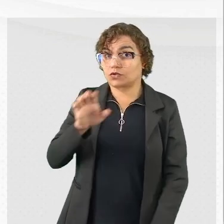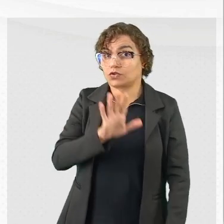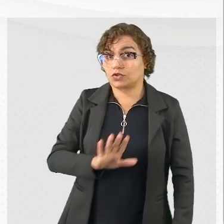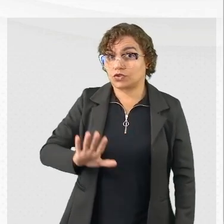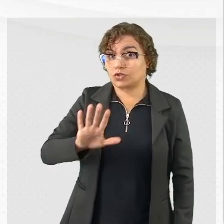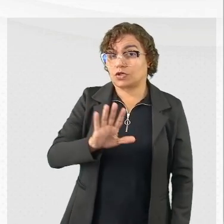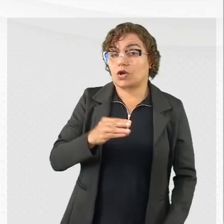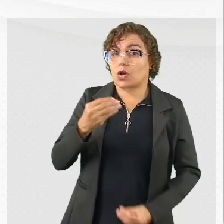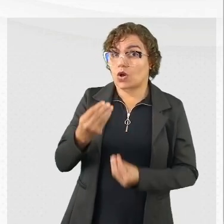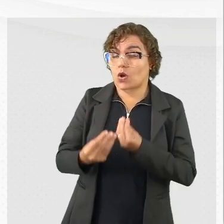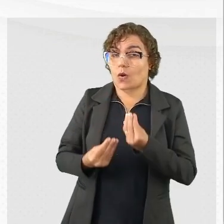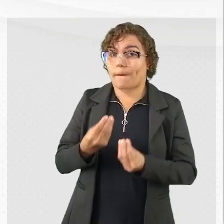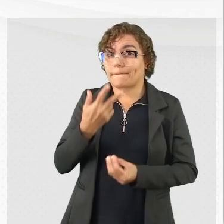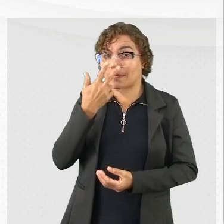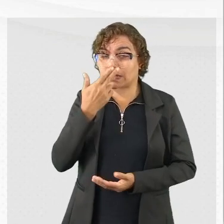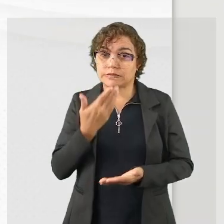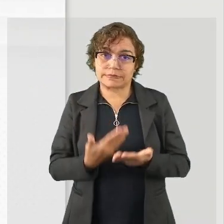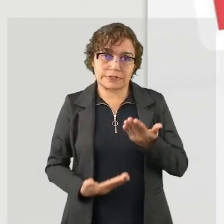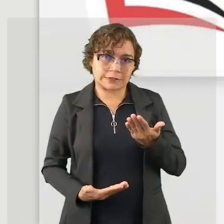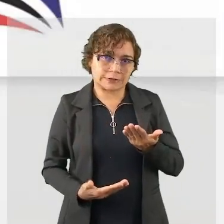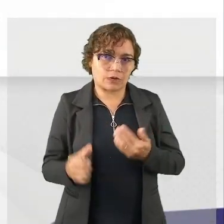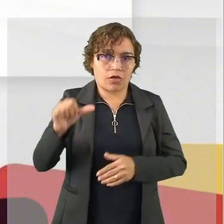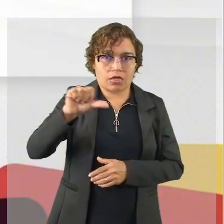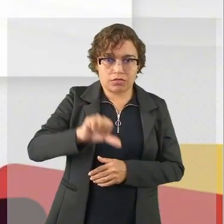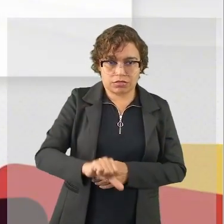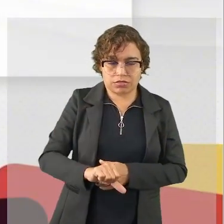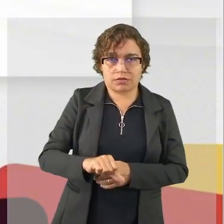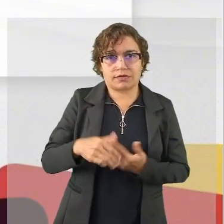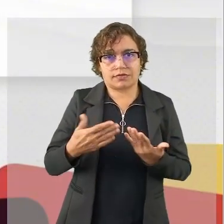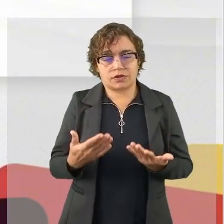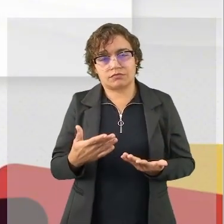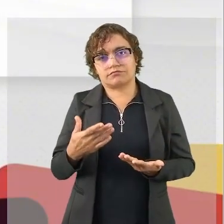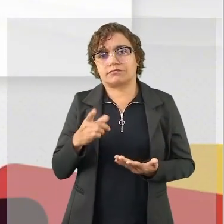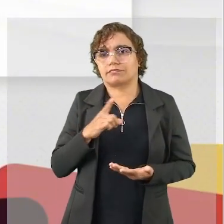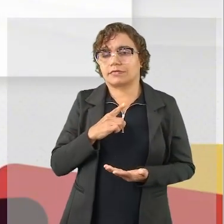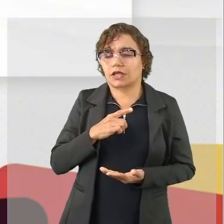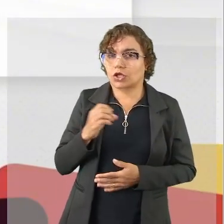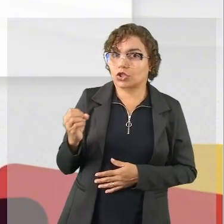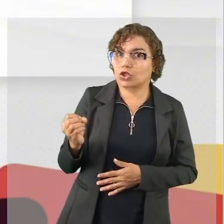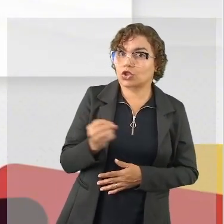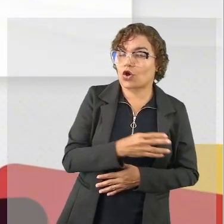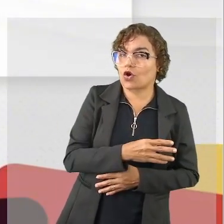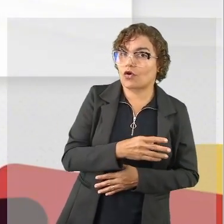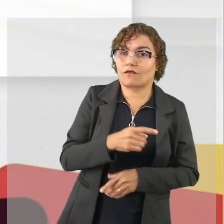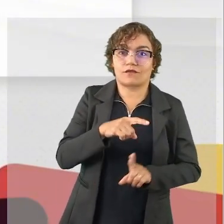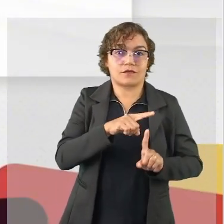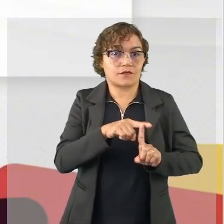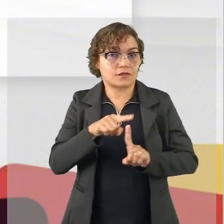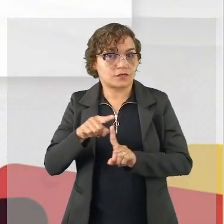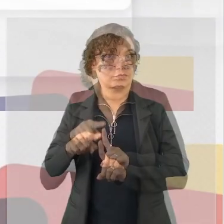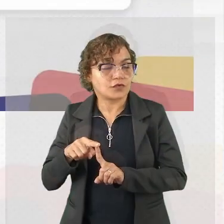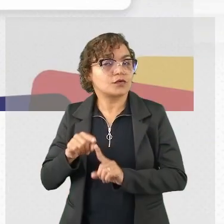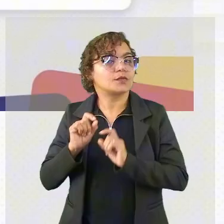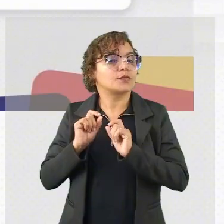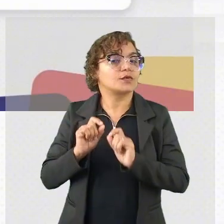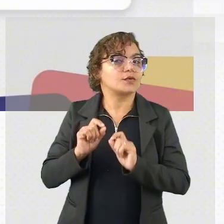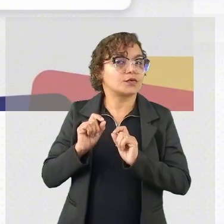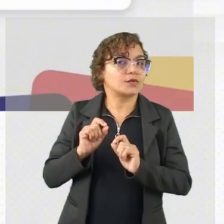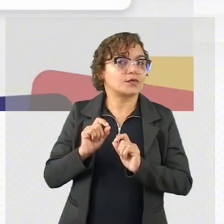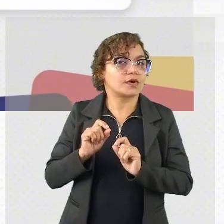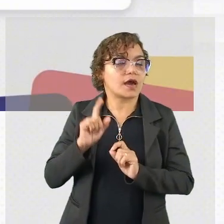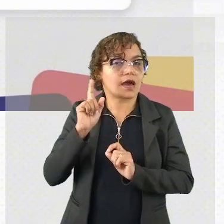a fracassar. E quando ele fracassa, aí você vai ter uma nova modalidade que vai ser